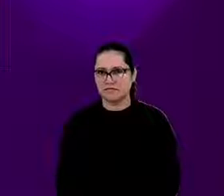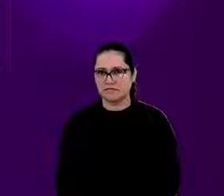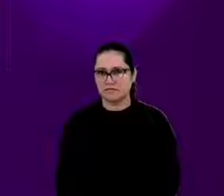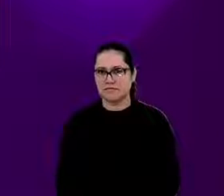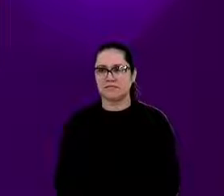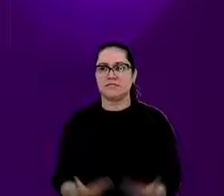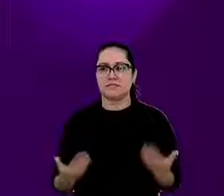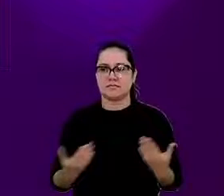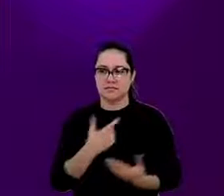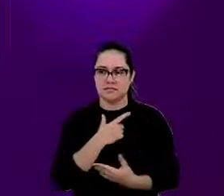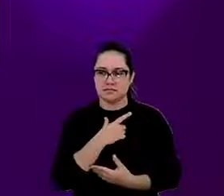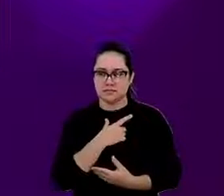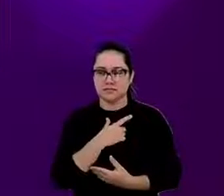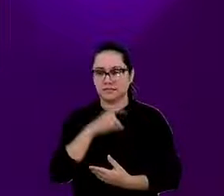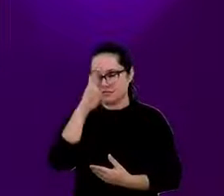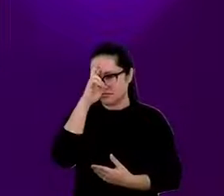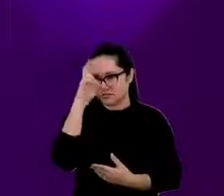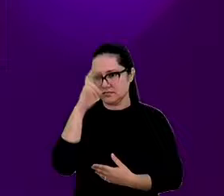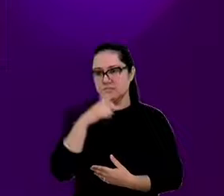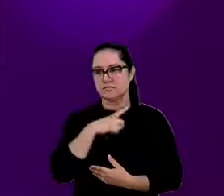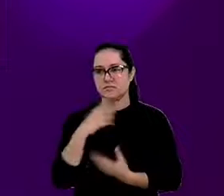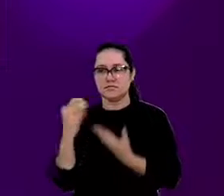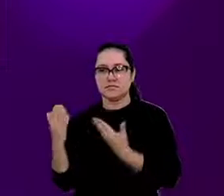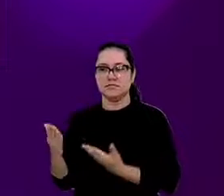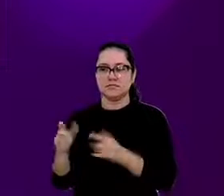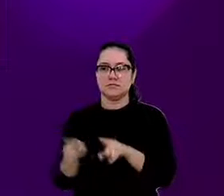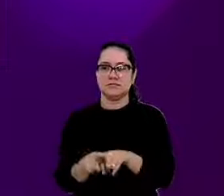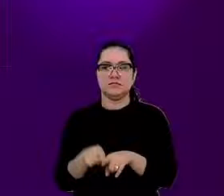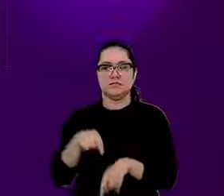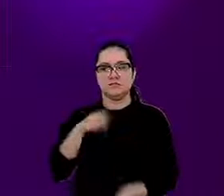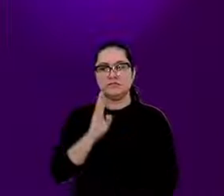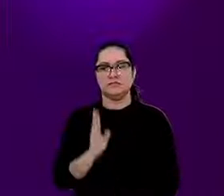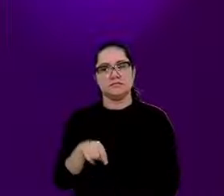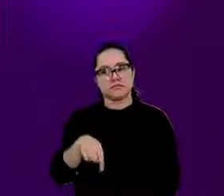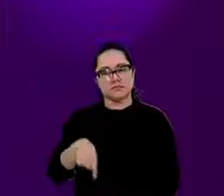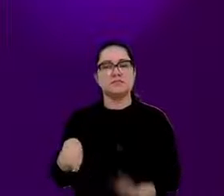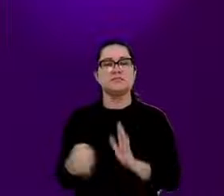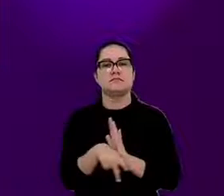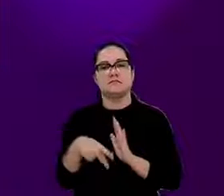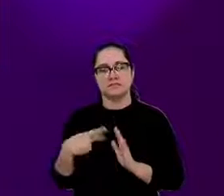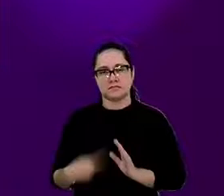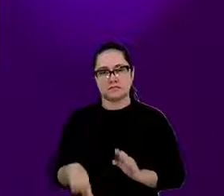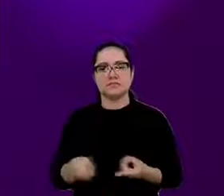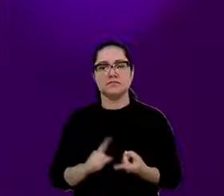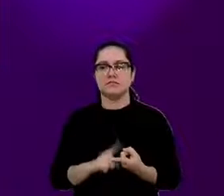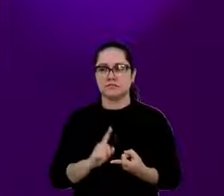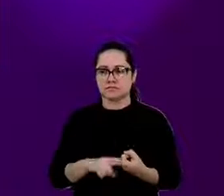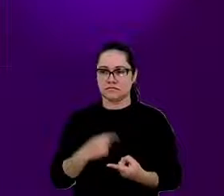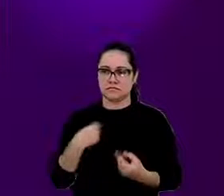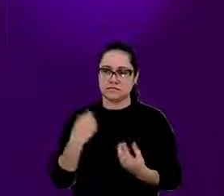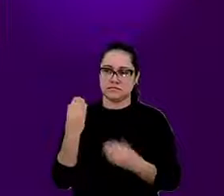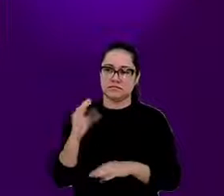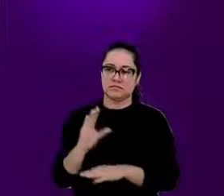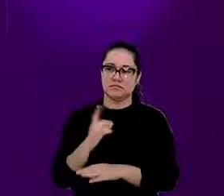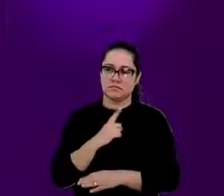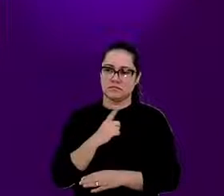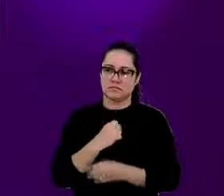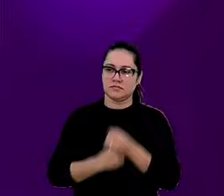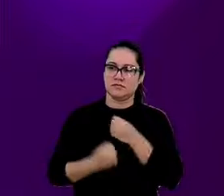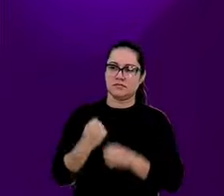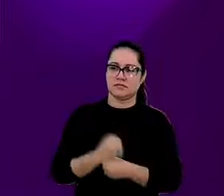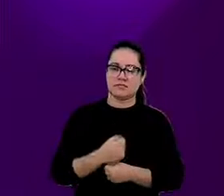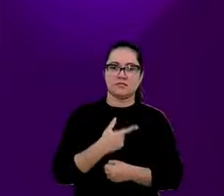inteligência artificial sendo feita dentro de casa aqui também no Brasil. Isso é um estudo que a gente publicou no último ano, agora em